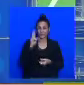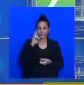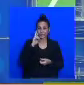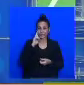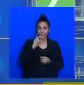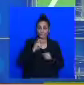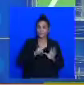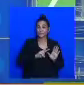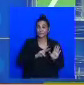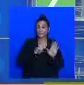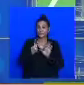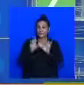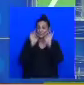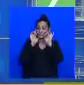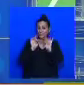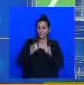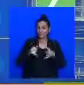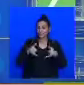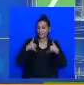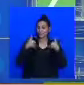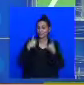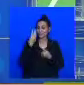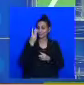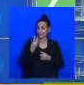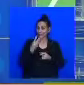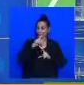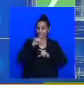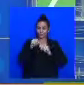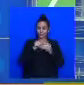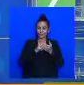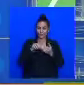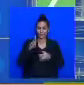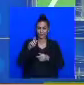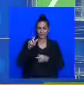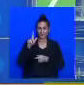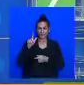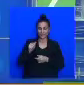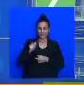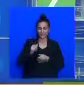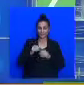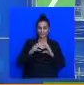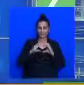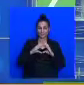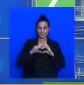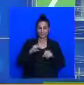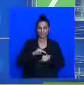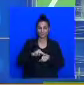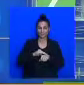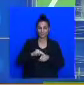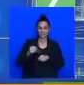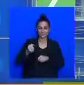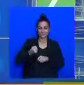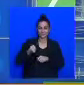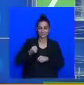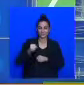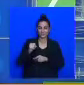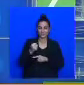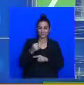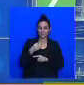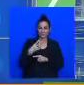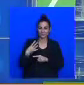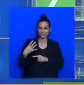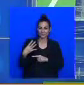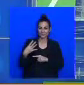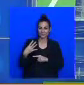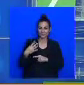Lembrando que estamos na Mega Semana de Aniversário com 3 sorteios da Mega Sena. Bola marrom, número